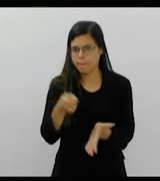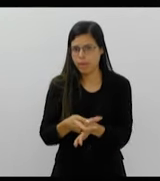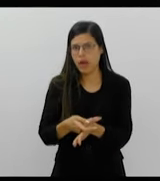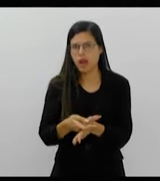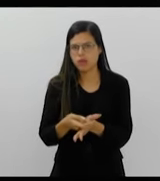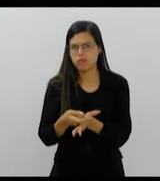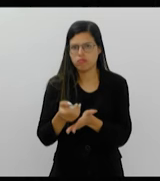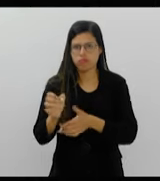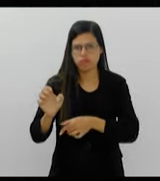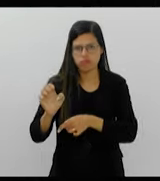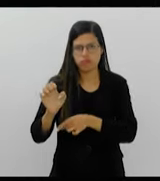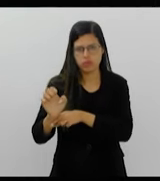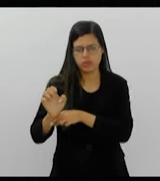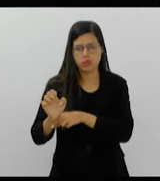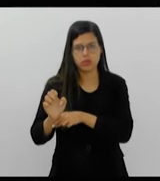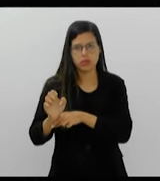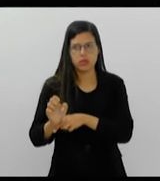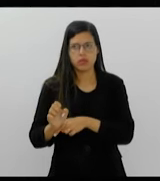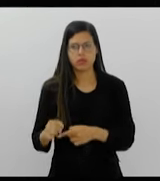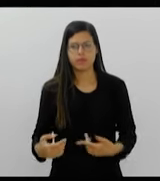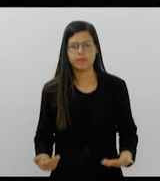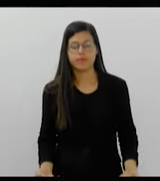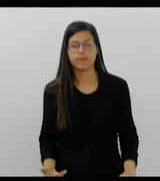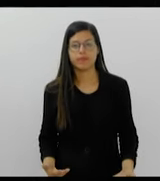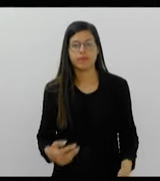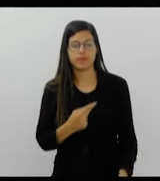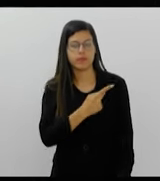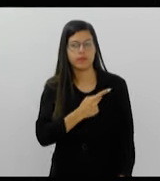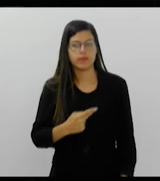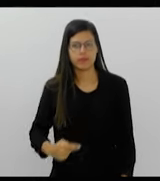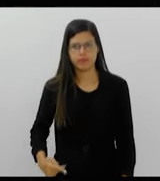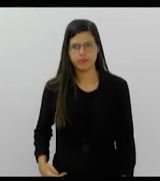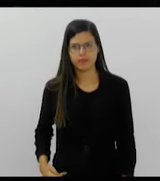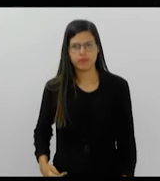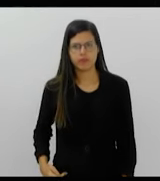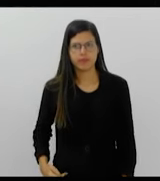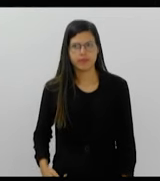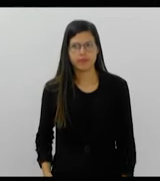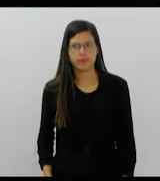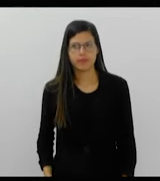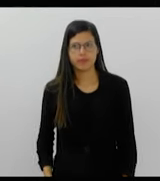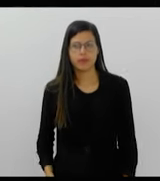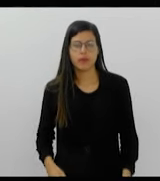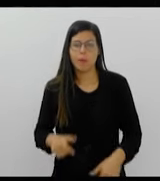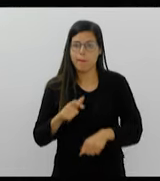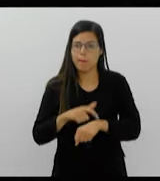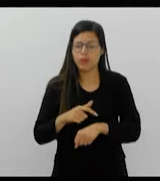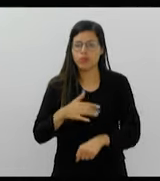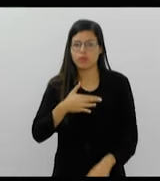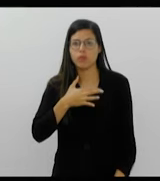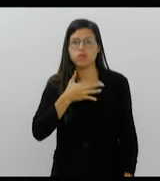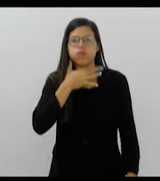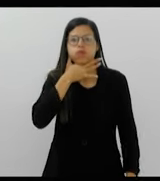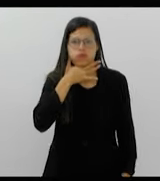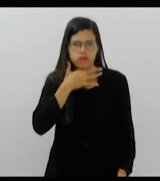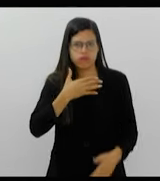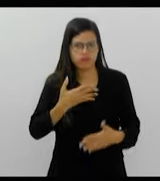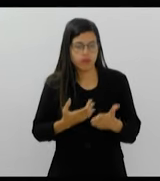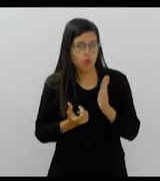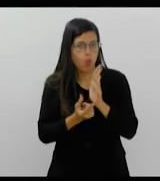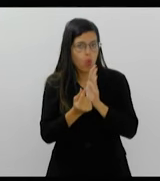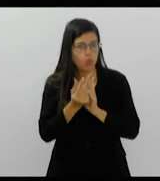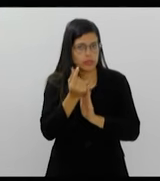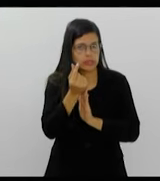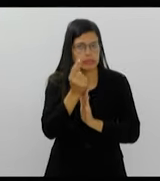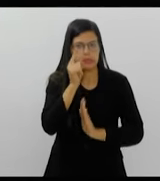aos estados. Ora, senhora presidente, em tempo de crise, como estamos vivendo, com orçamento deficitário